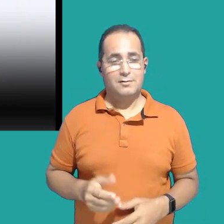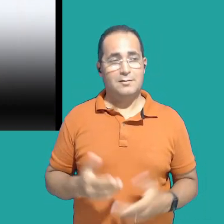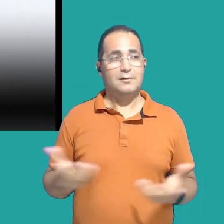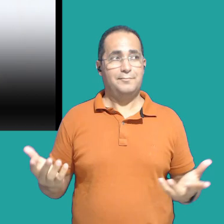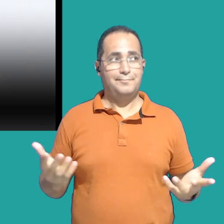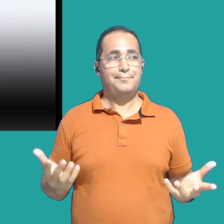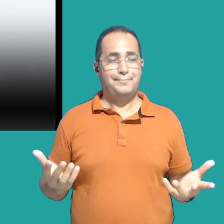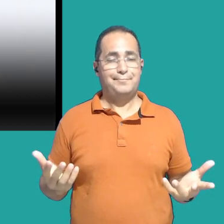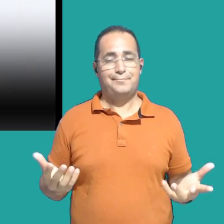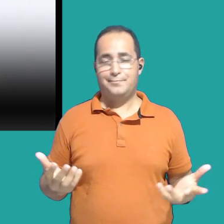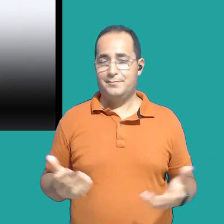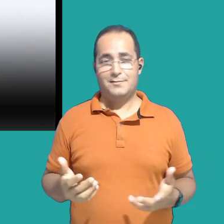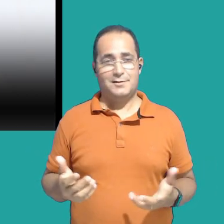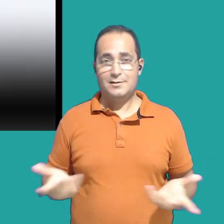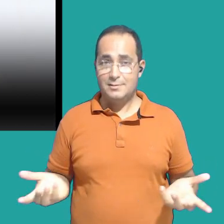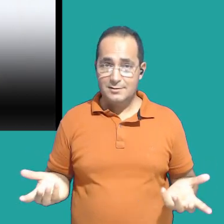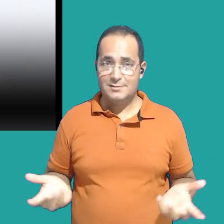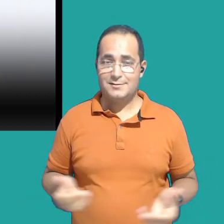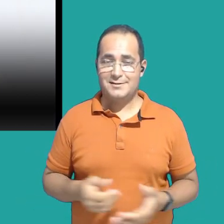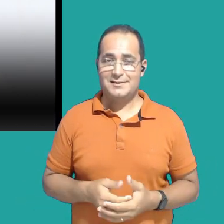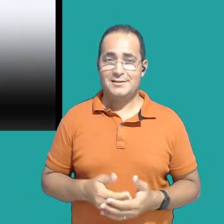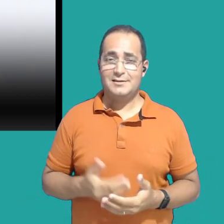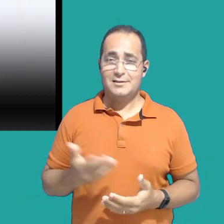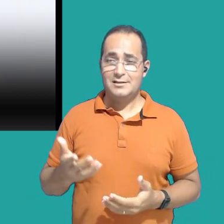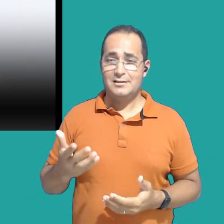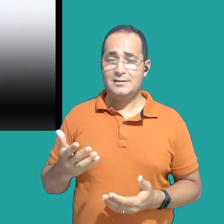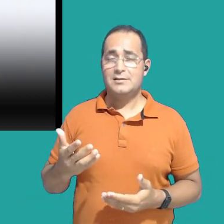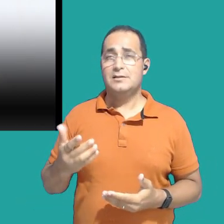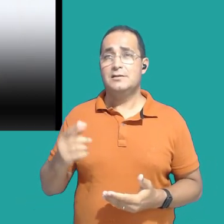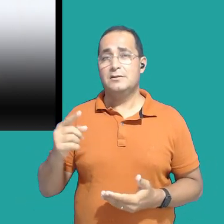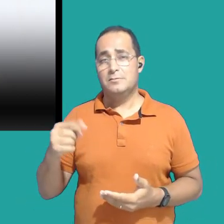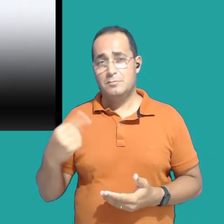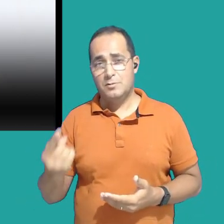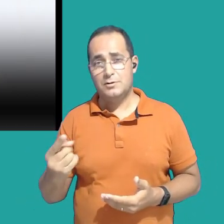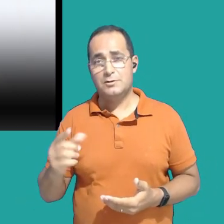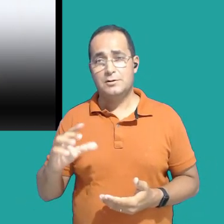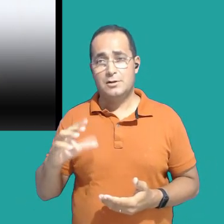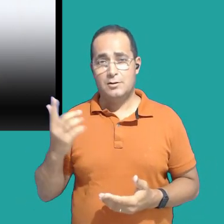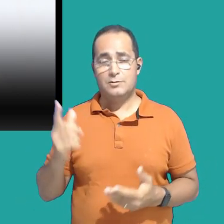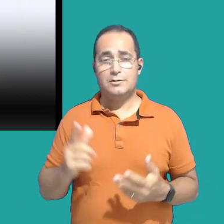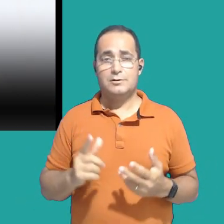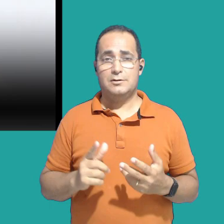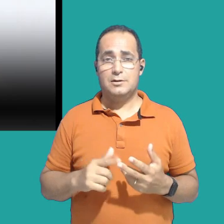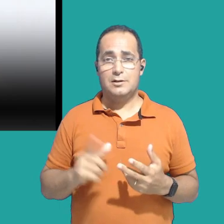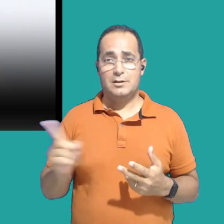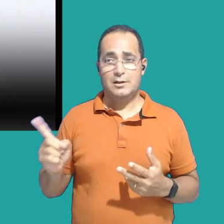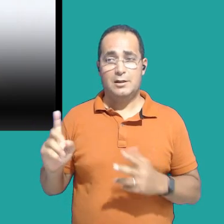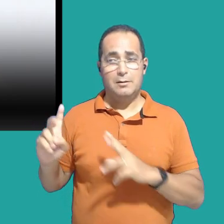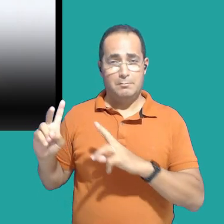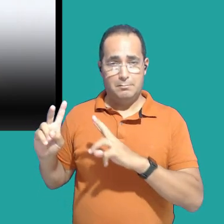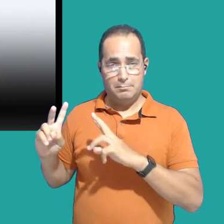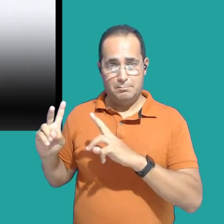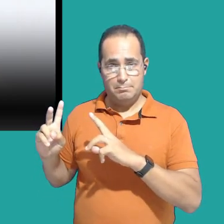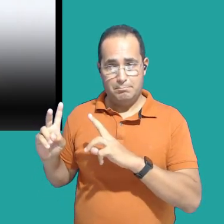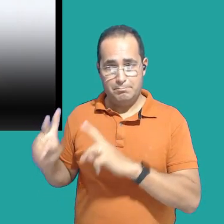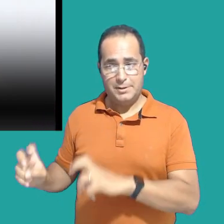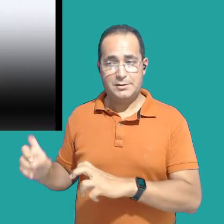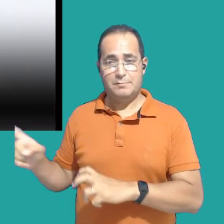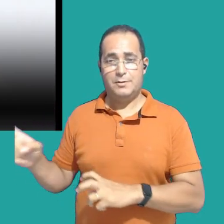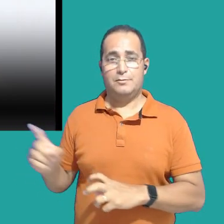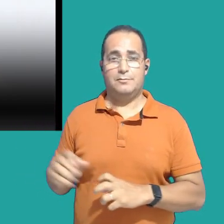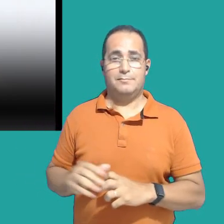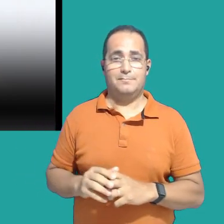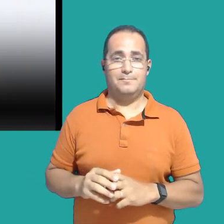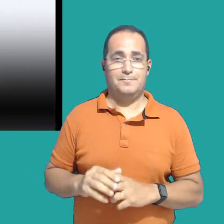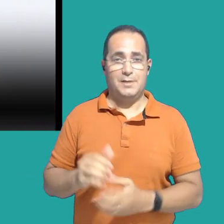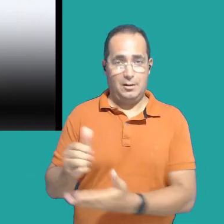É, Então, é, isso. isso depois aconteceu. Ela percebeu